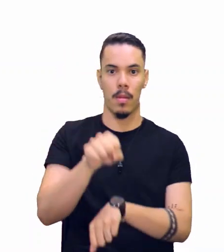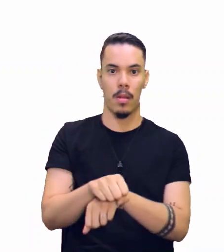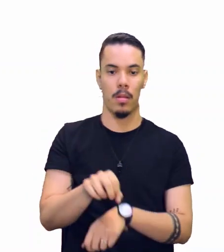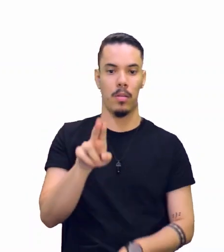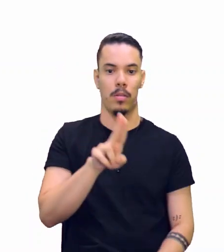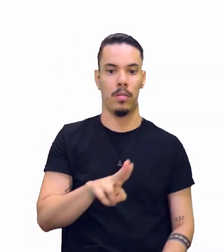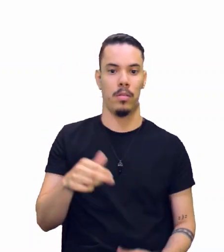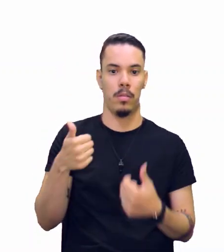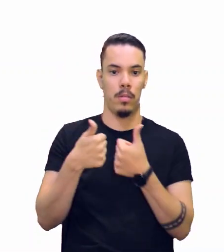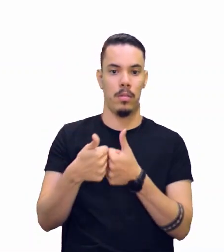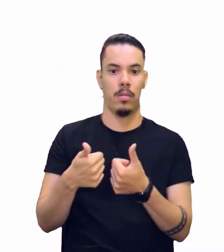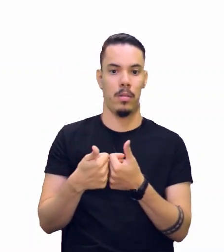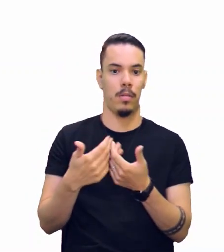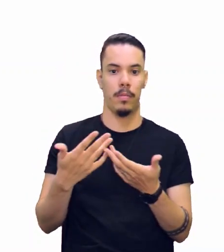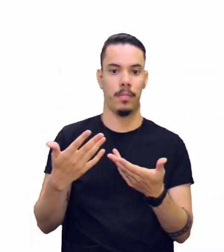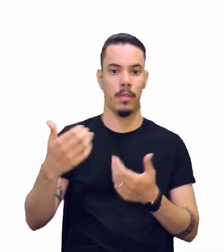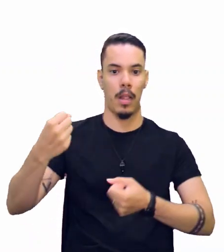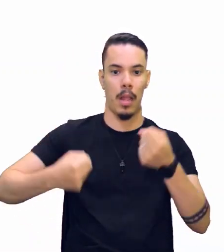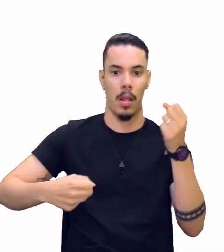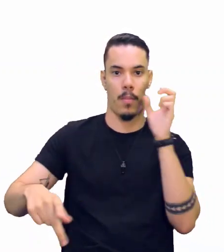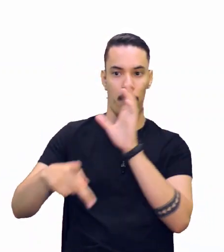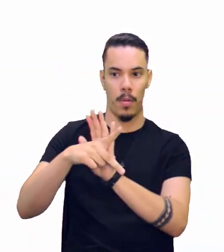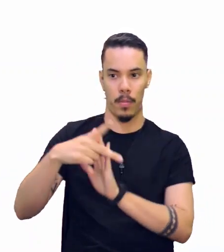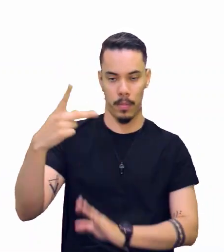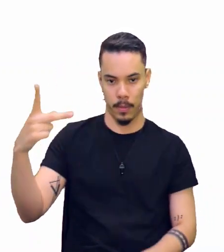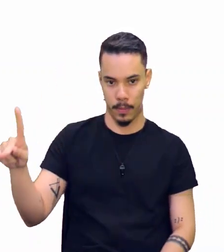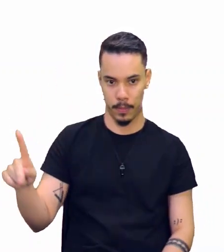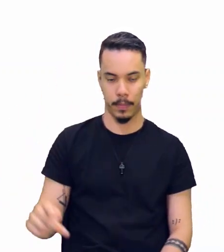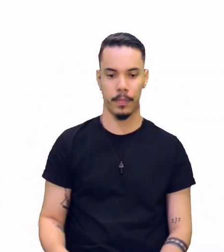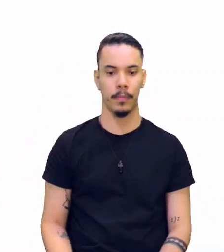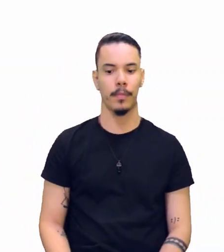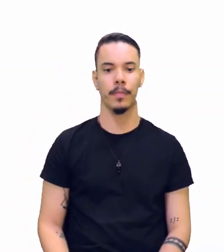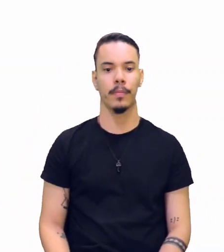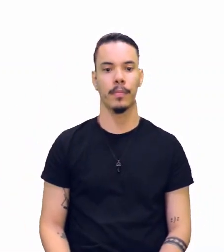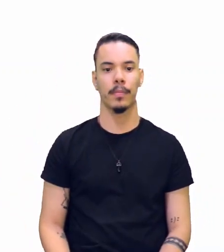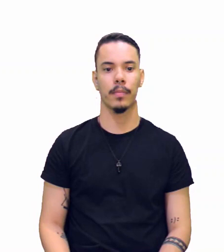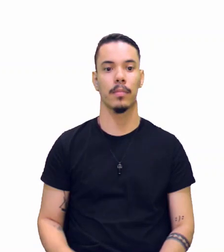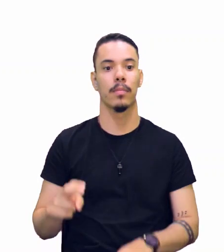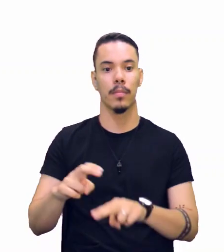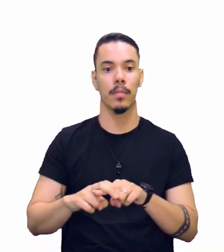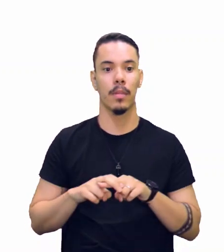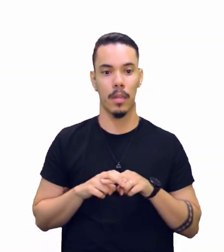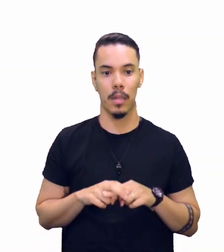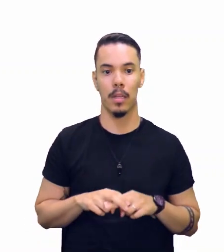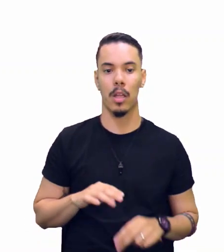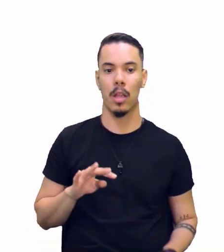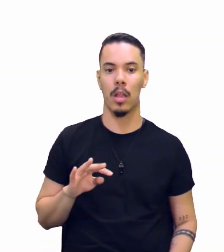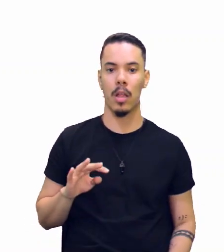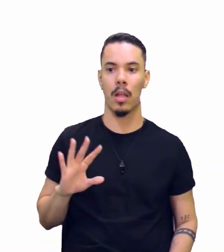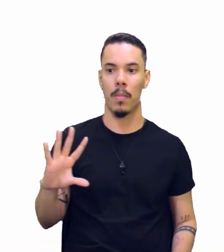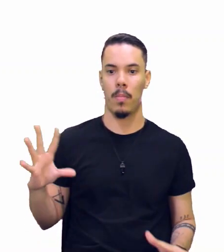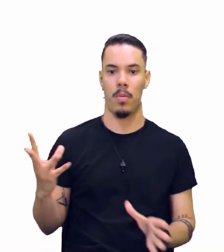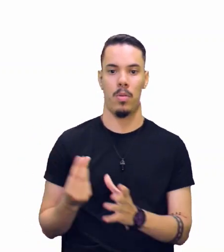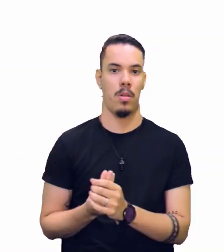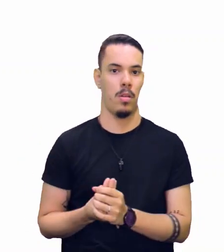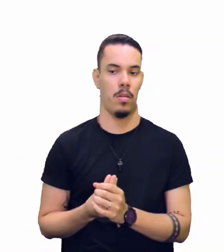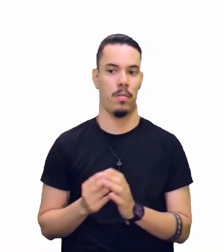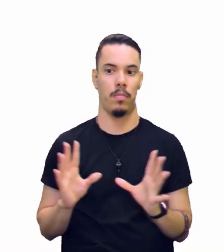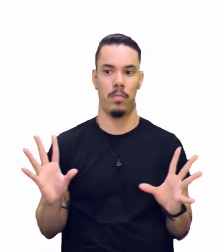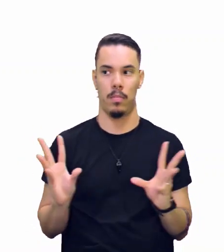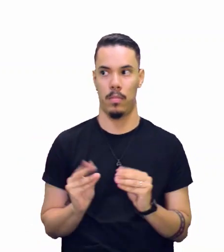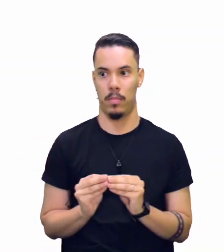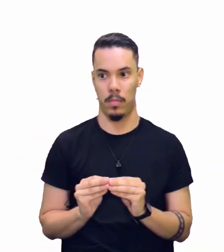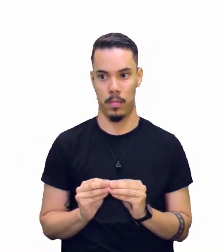os carros delas. E o verbo stop vem aqui na sua forma base sem o to, porque eu estou falando de plural. E é